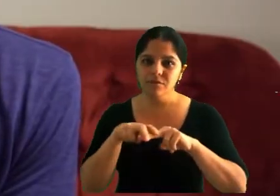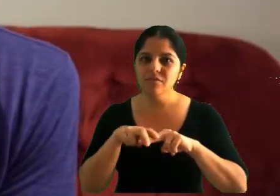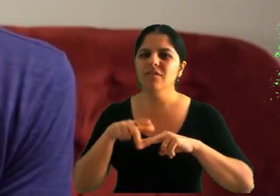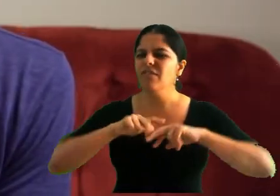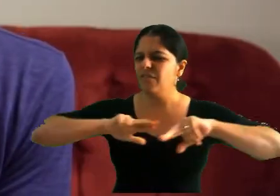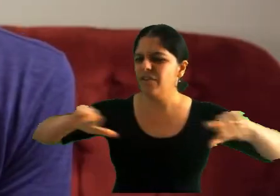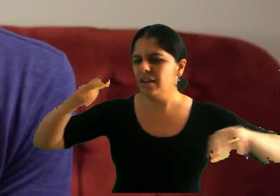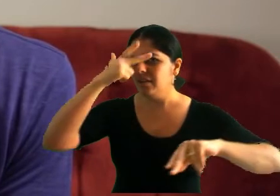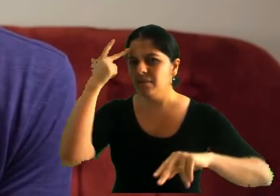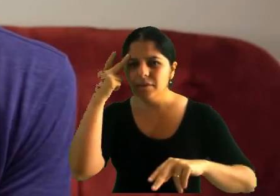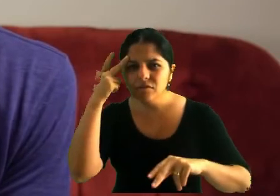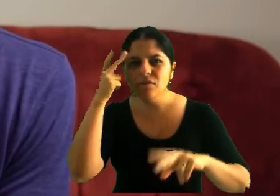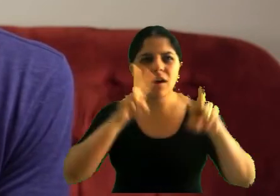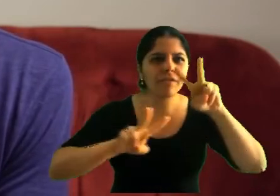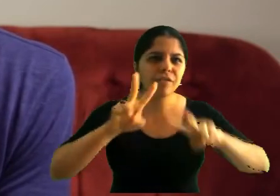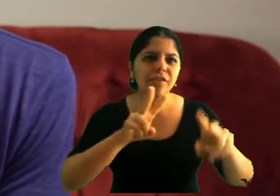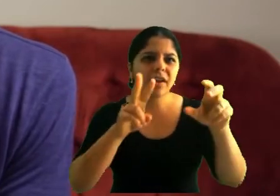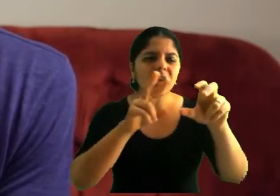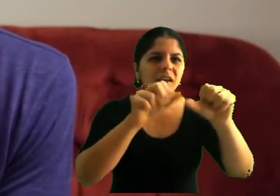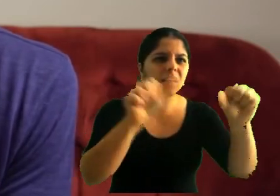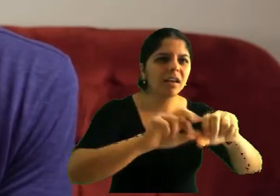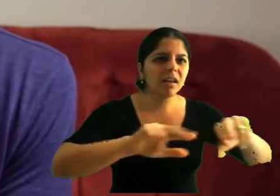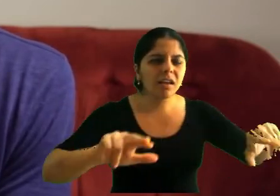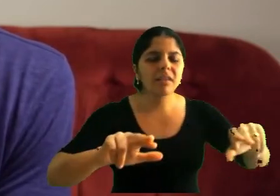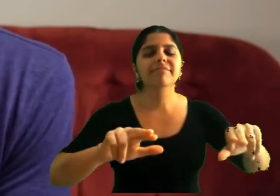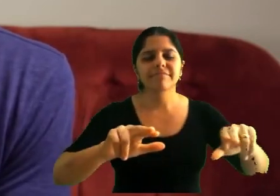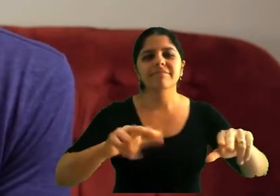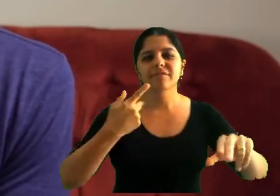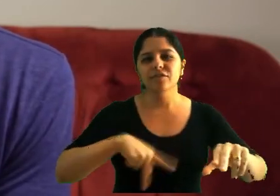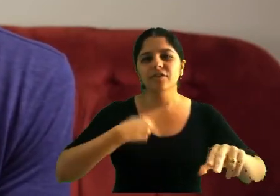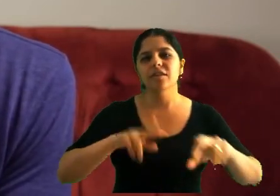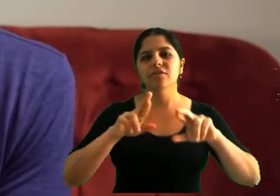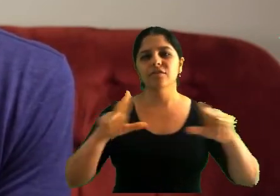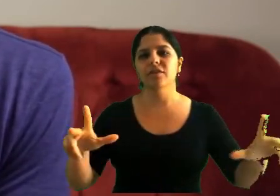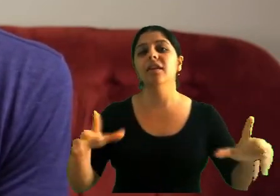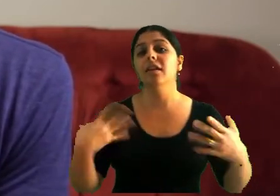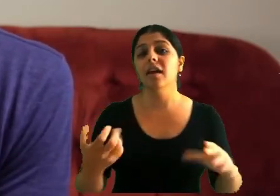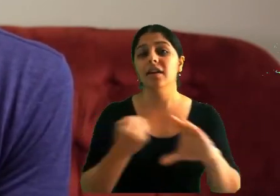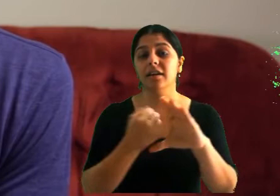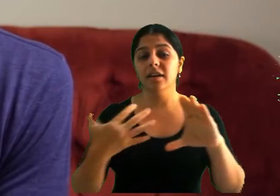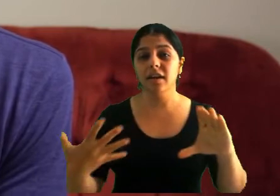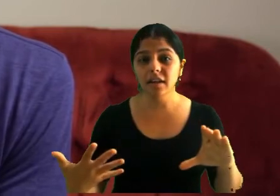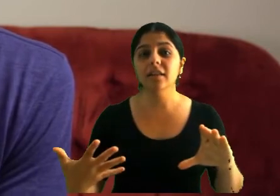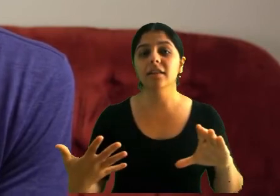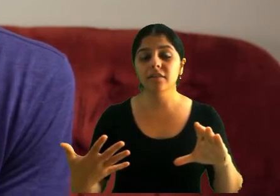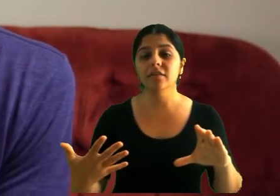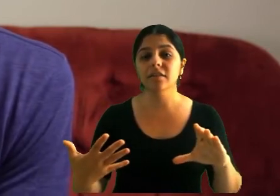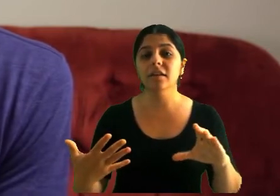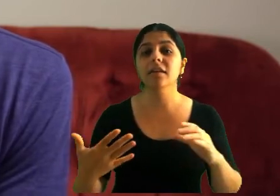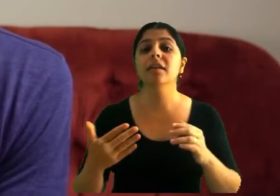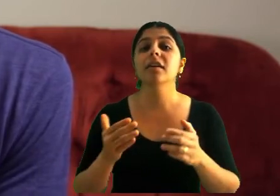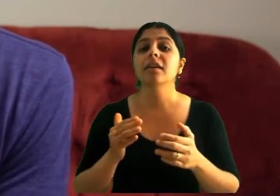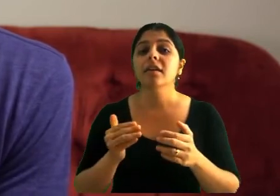pessoas diferentes poderão entender a mesma obra de maneiras diferentes. E é essa característica que cria as